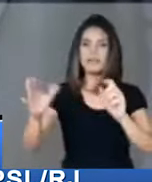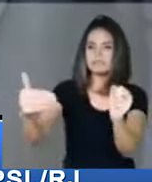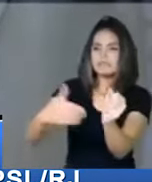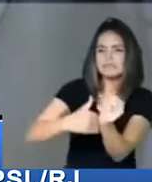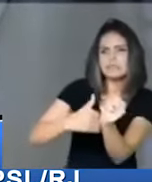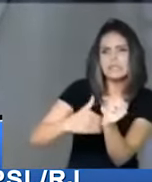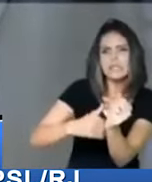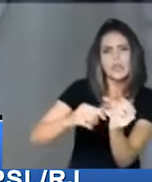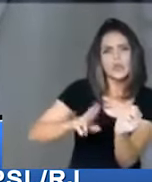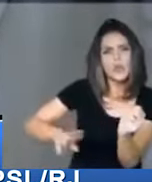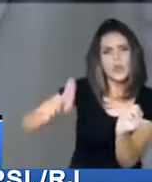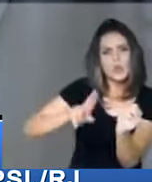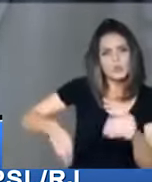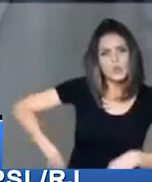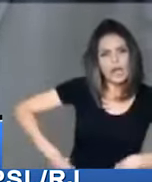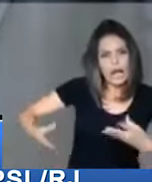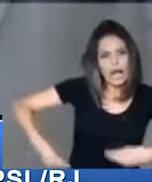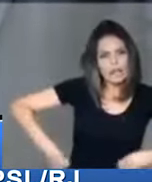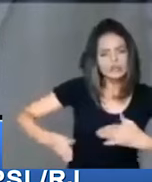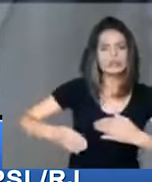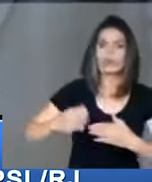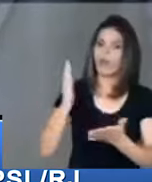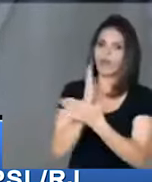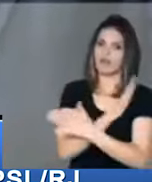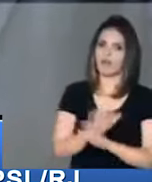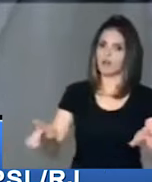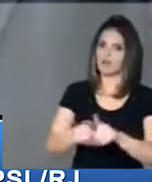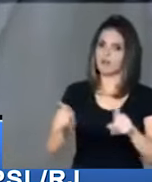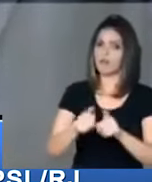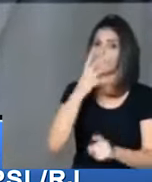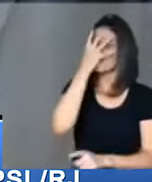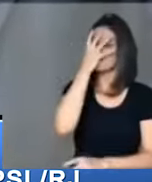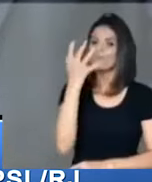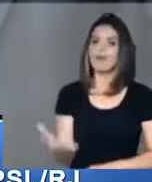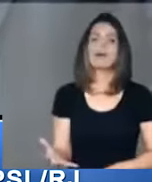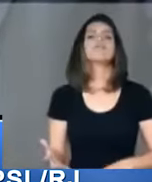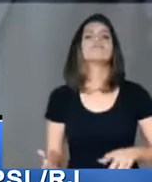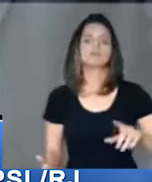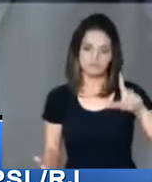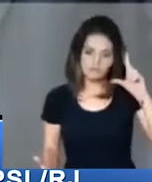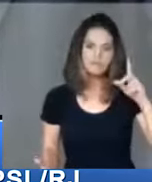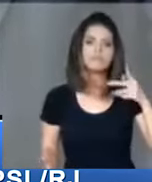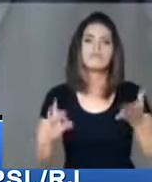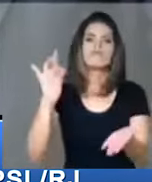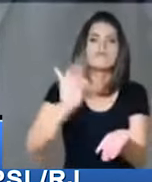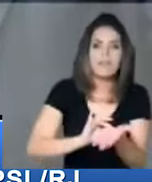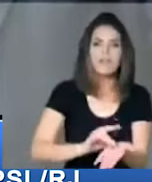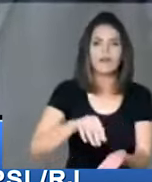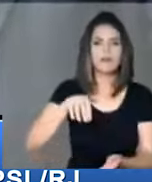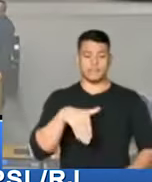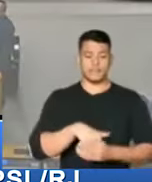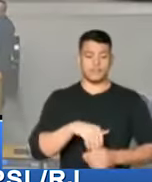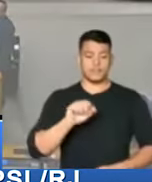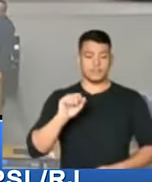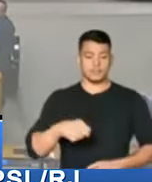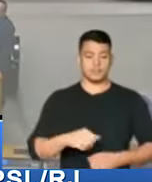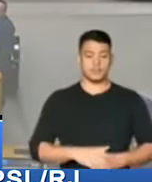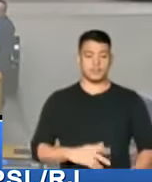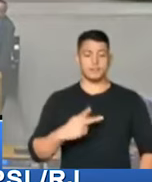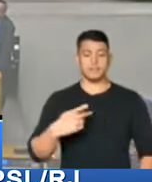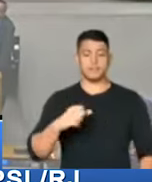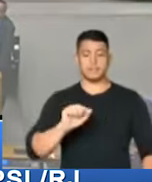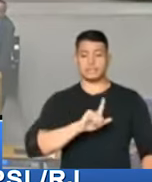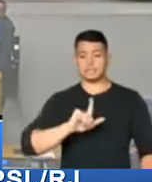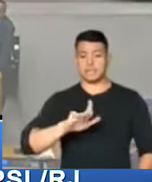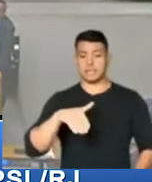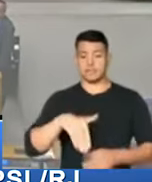sigilo e acabar com essa máscara de imoralidade de um governo corrupto. O PSL orienta